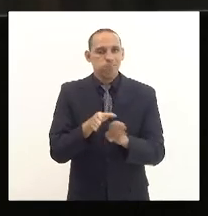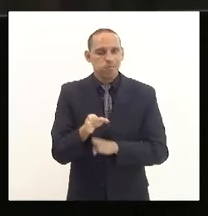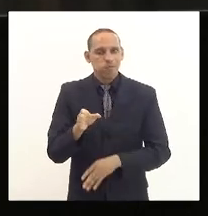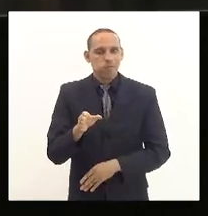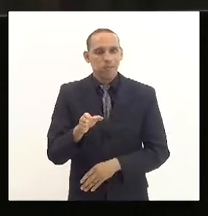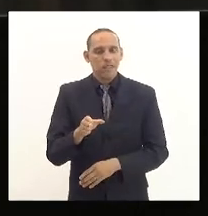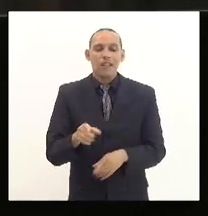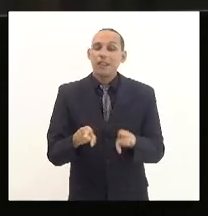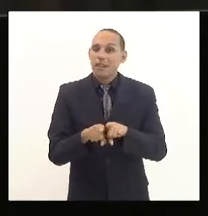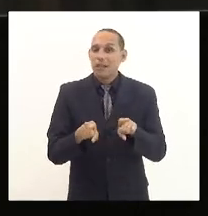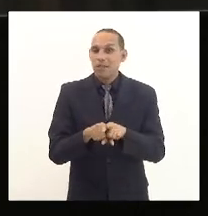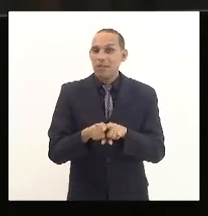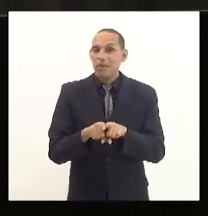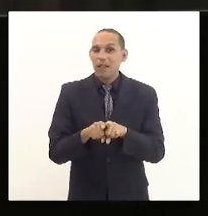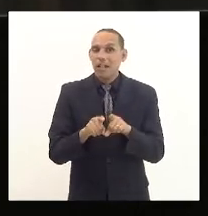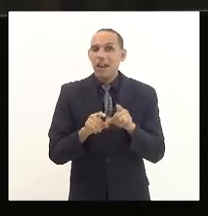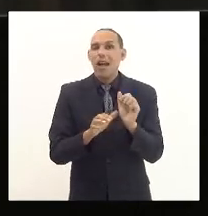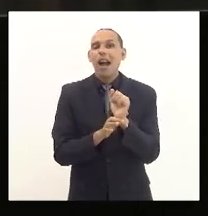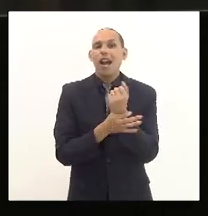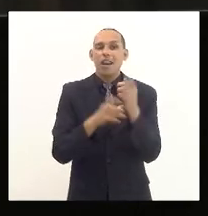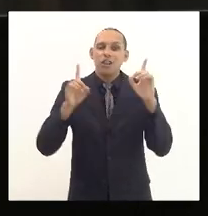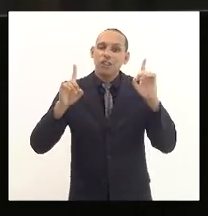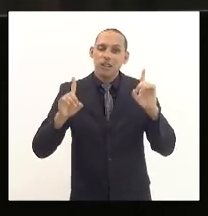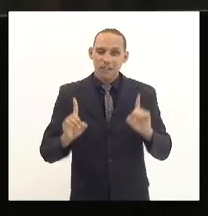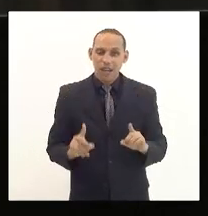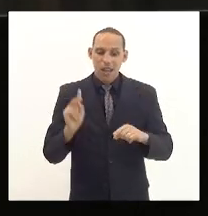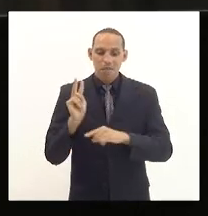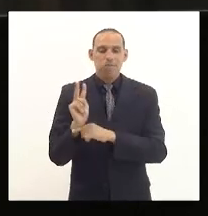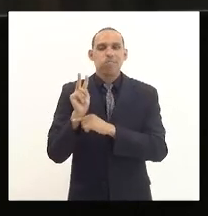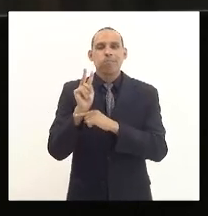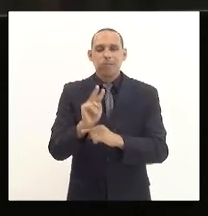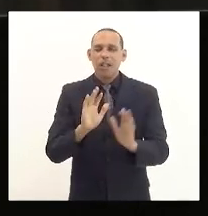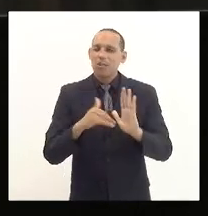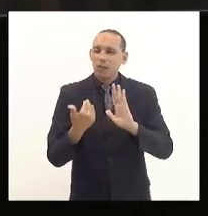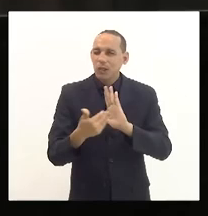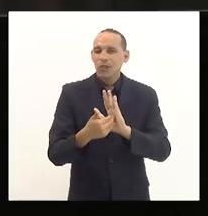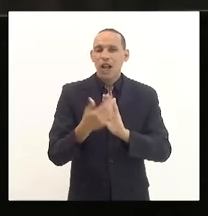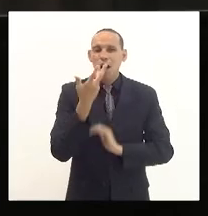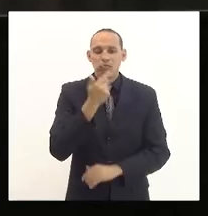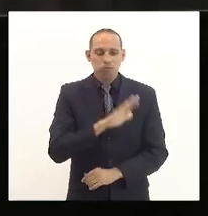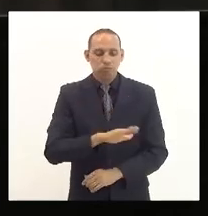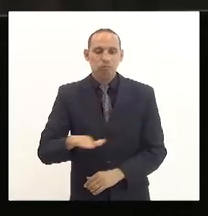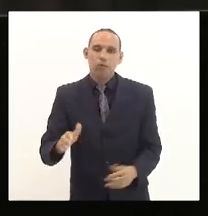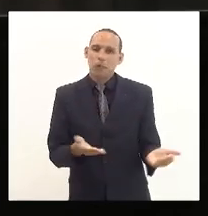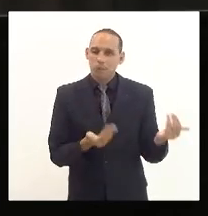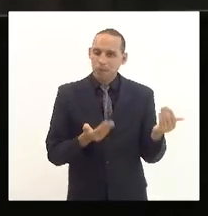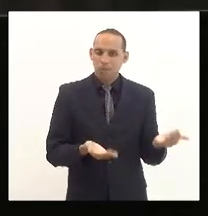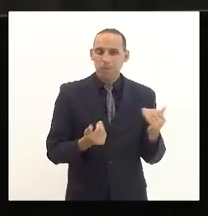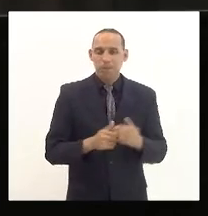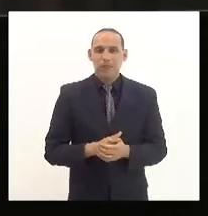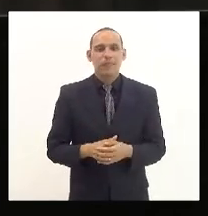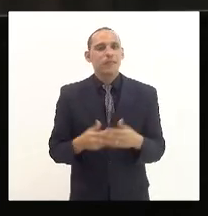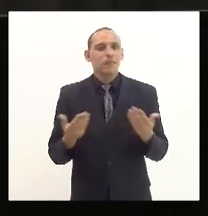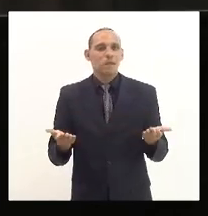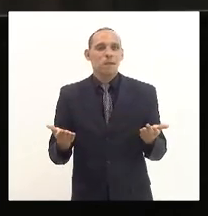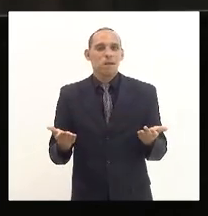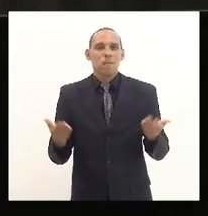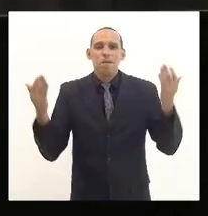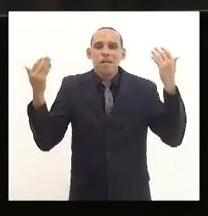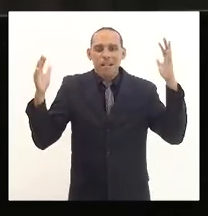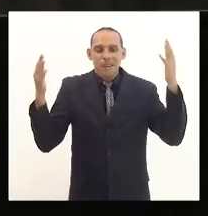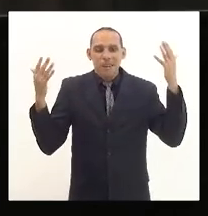mas também mais garantia de direitos e proteção integral para as nossas crianças e adolescentes não é